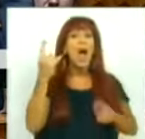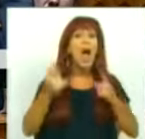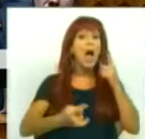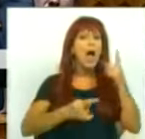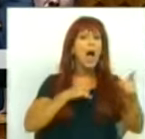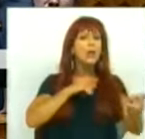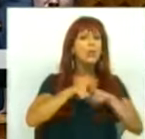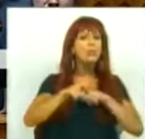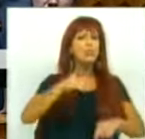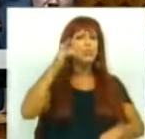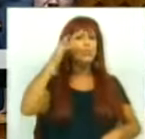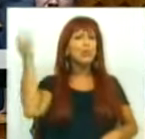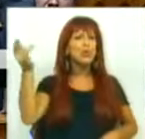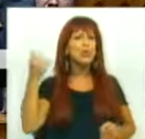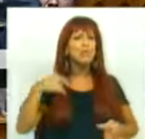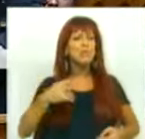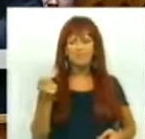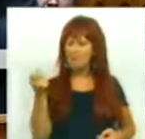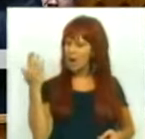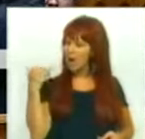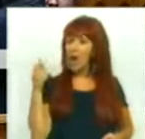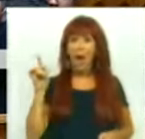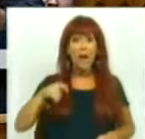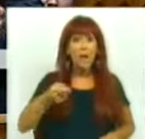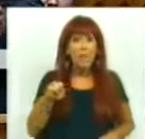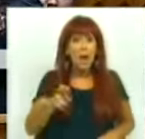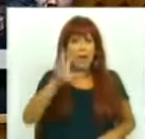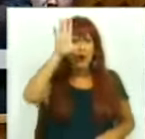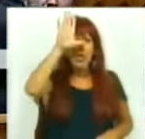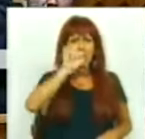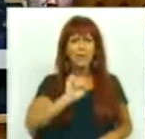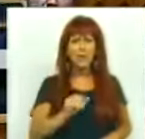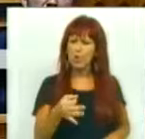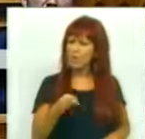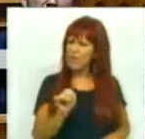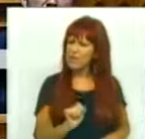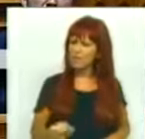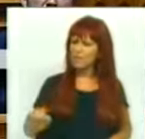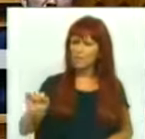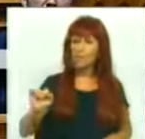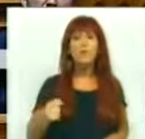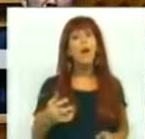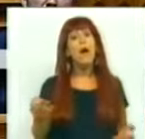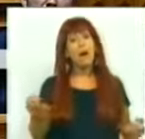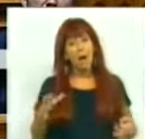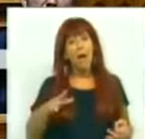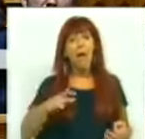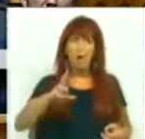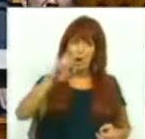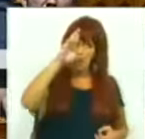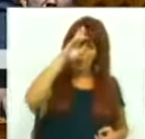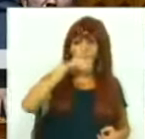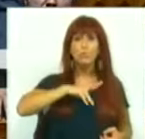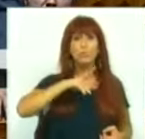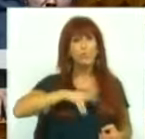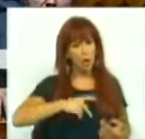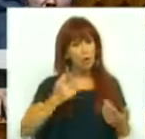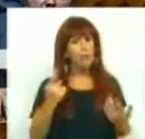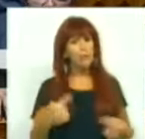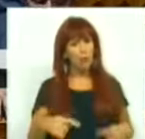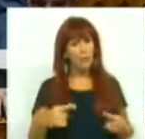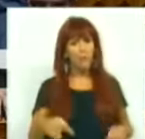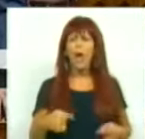alguns políticos estrangeiros, mas recentemente até um ex-ministro do Partido Socialista reconhecia o esforço de